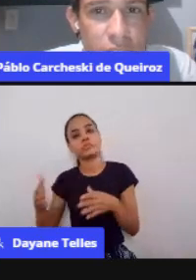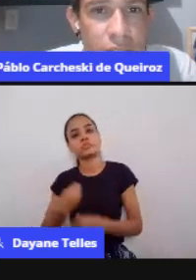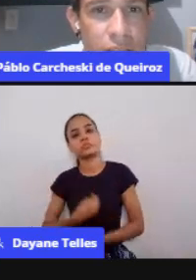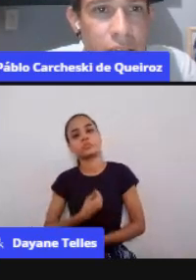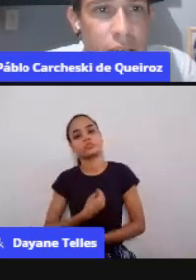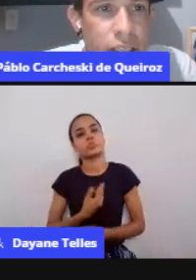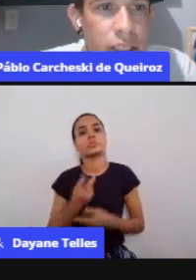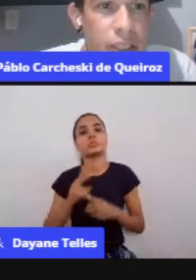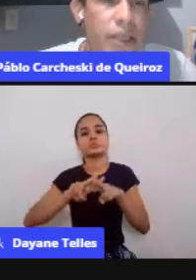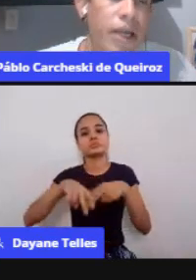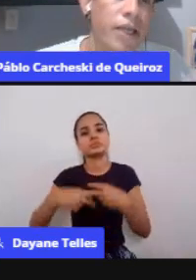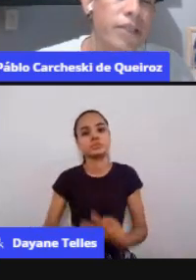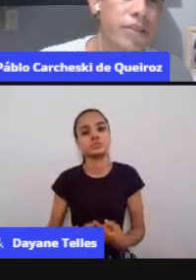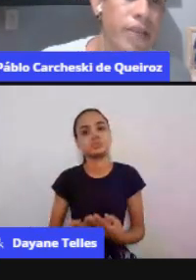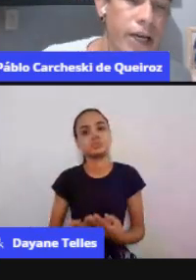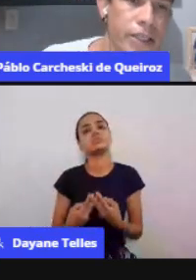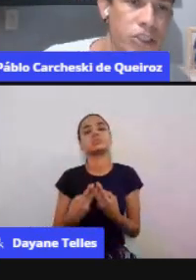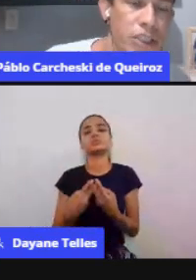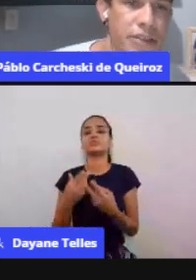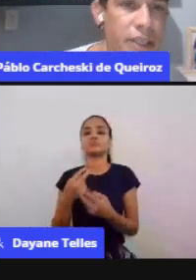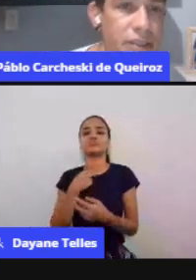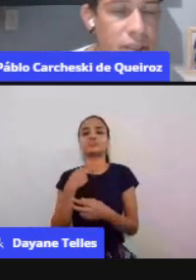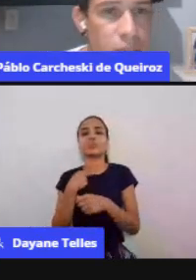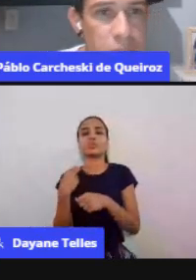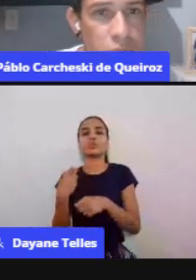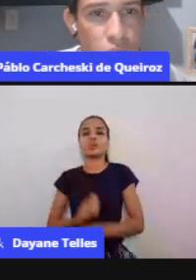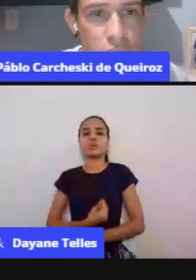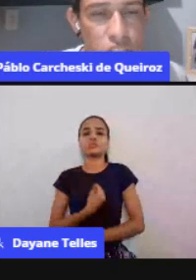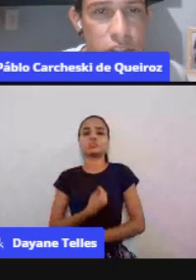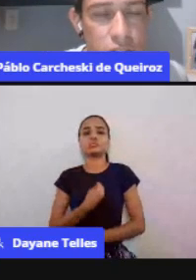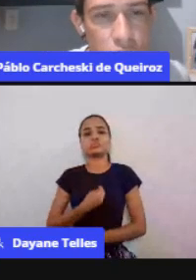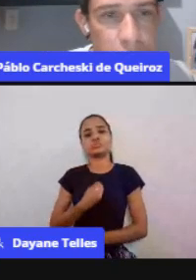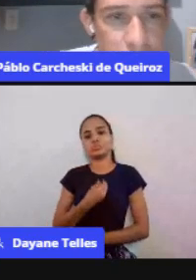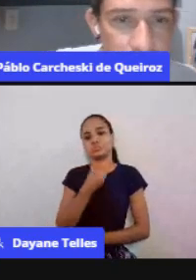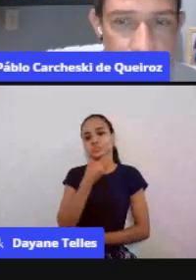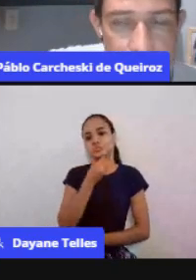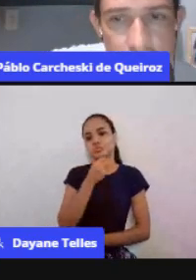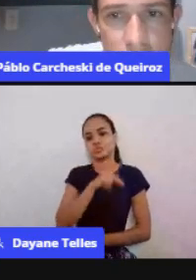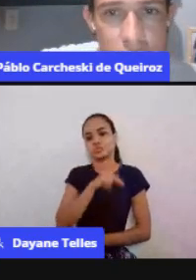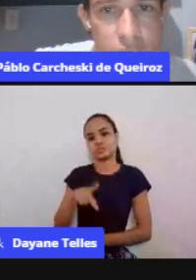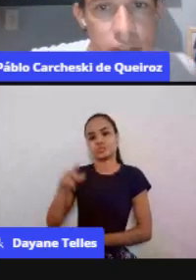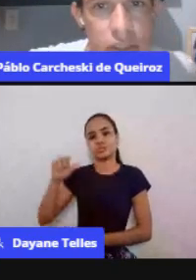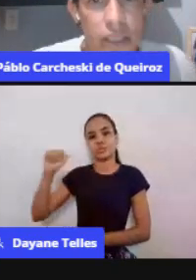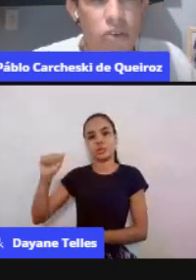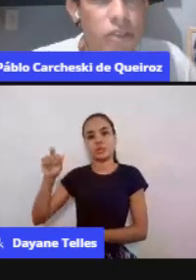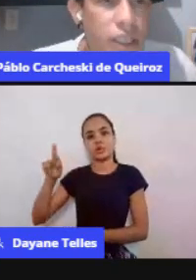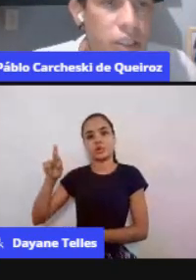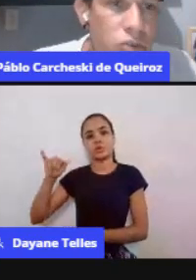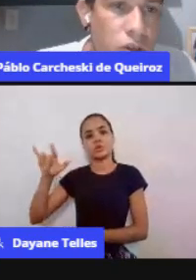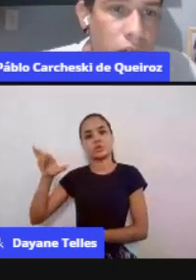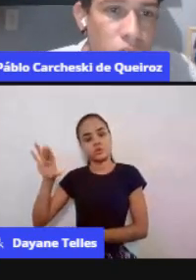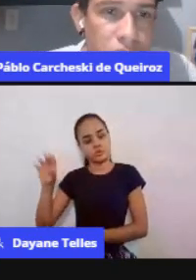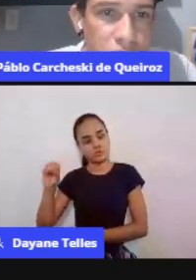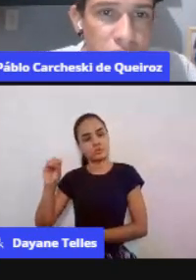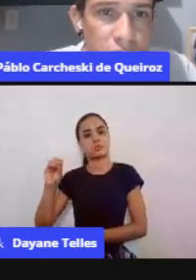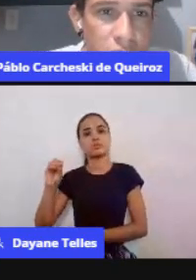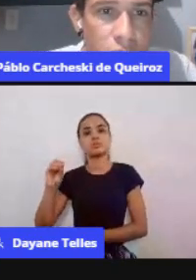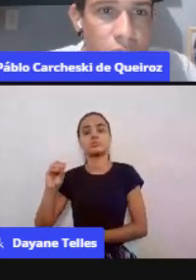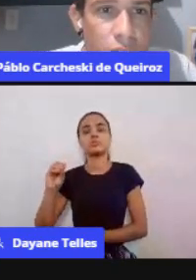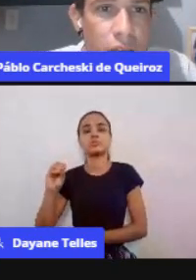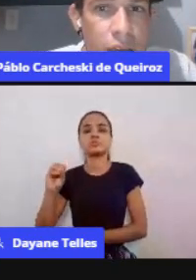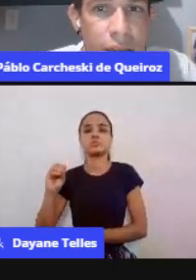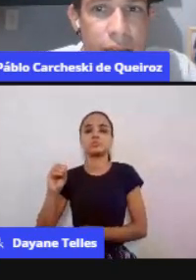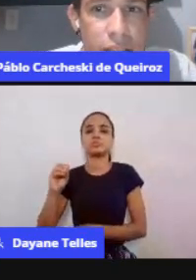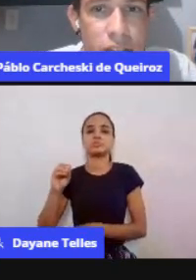gente, Ele está de licença também por conta de suspeita de ter contraído a Covid,